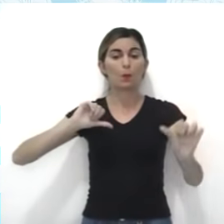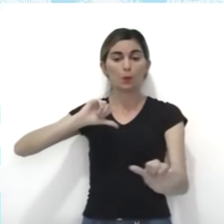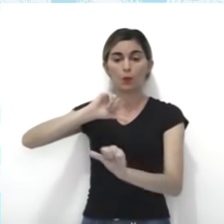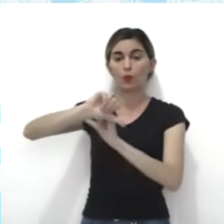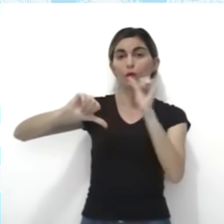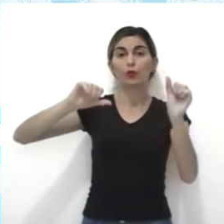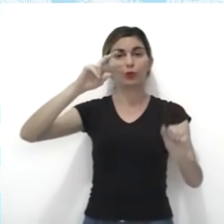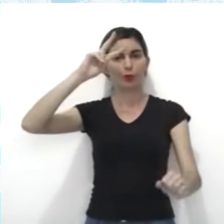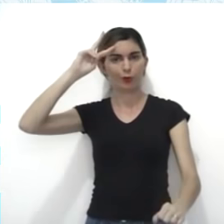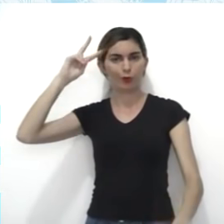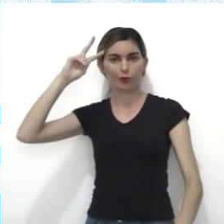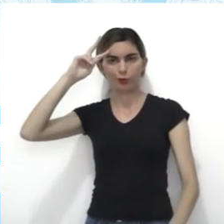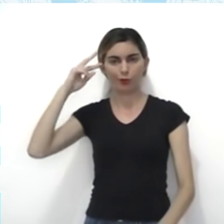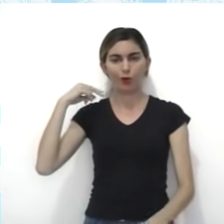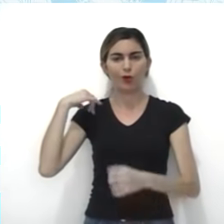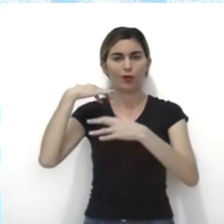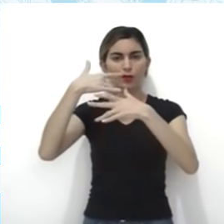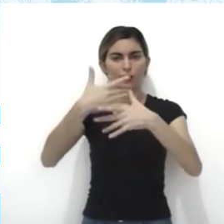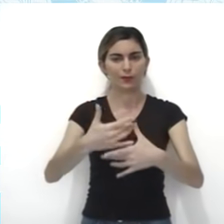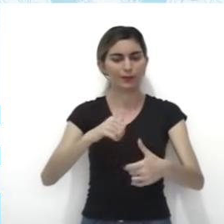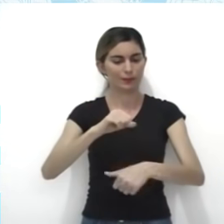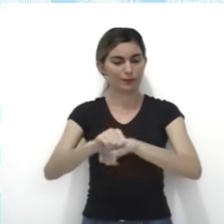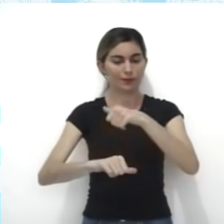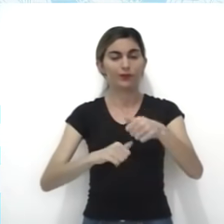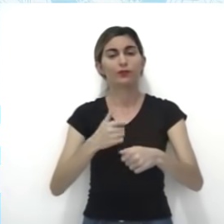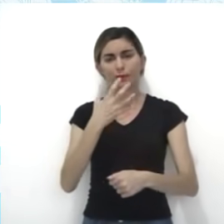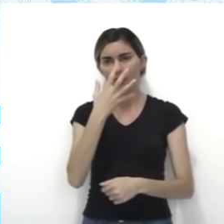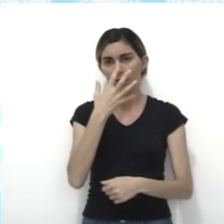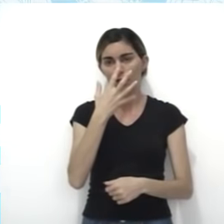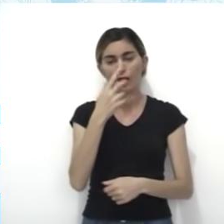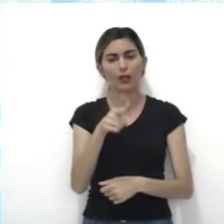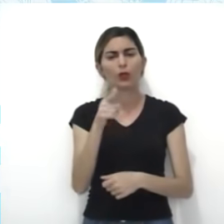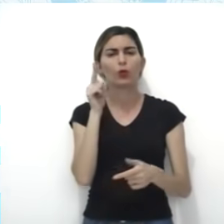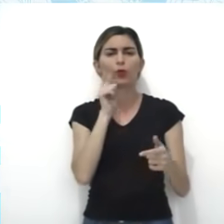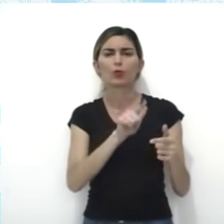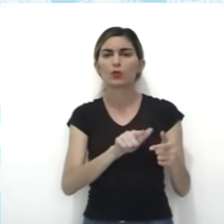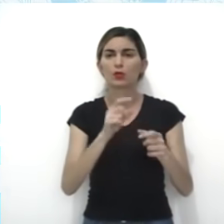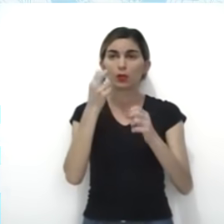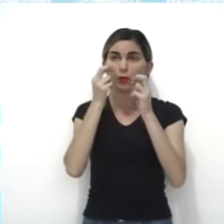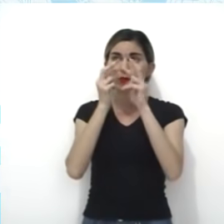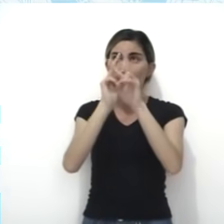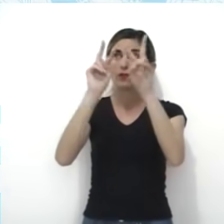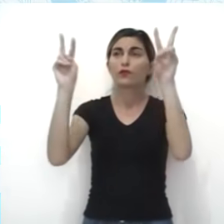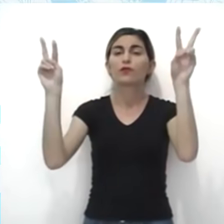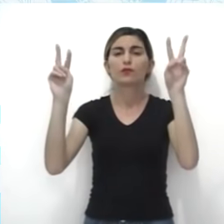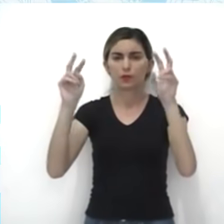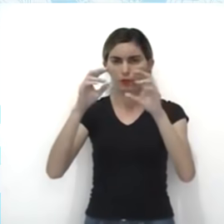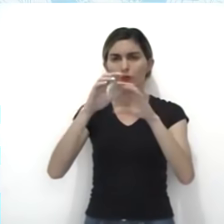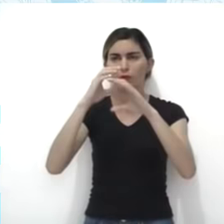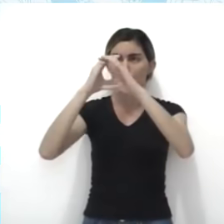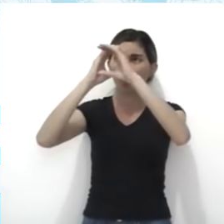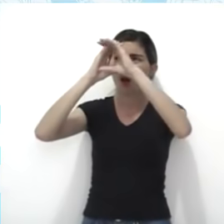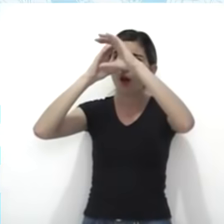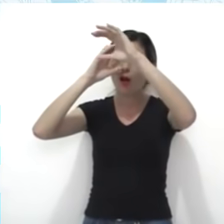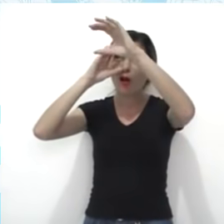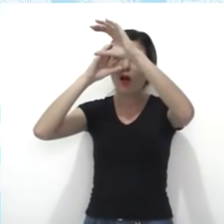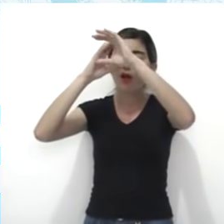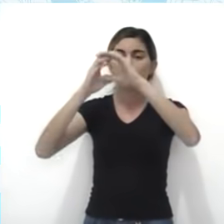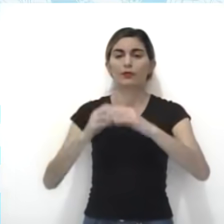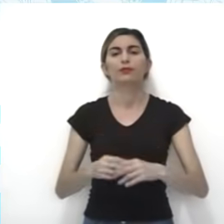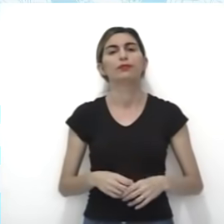mudou a história da astronomia vamos observar um pouco do que ele conseguiu visualizar através